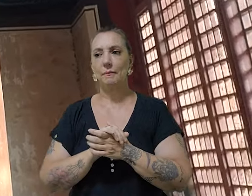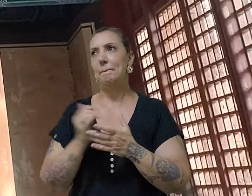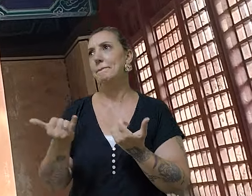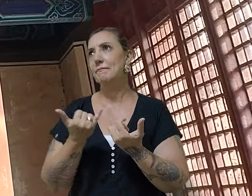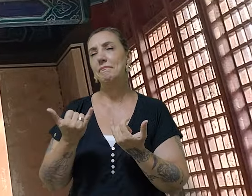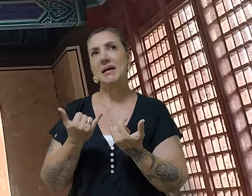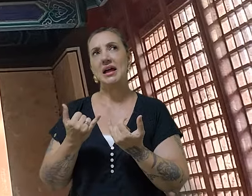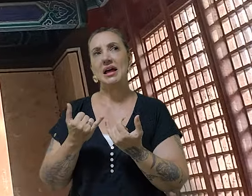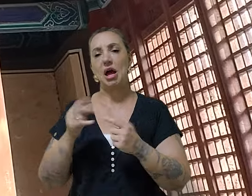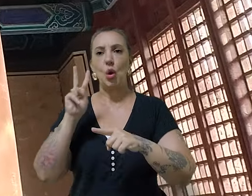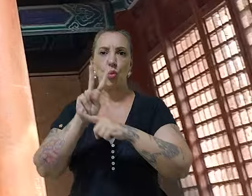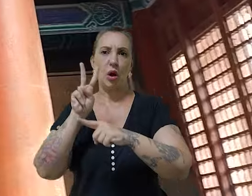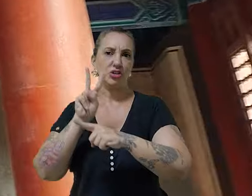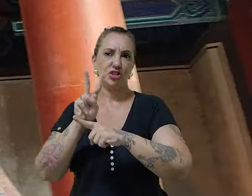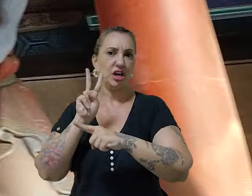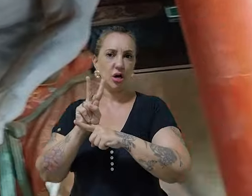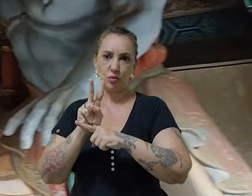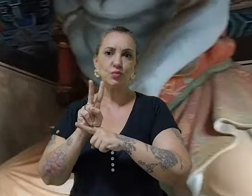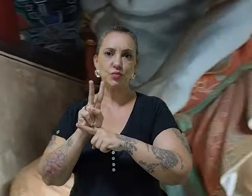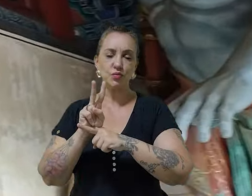guardiões, né? São considerados